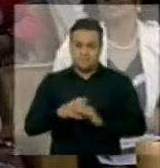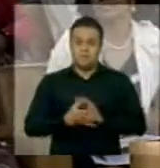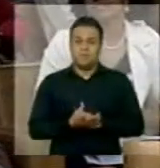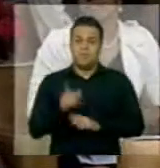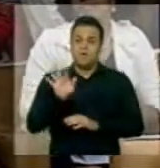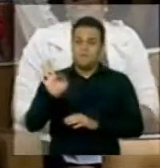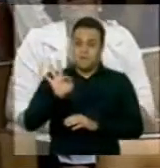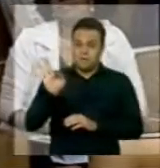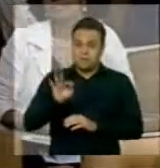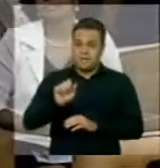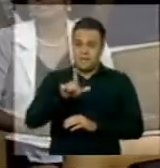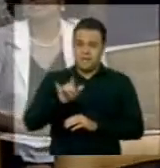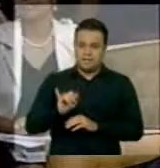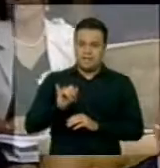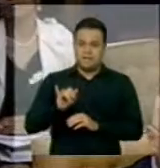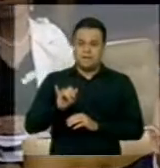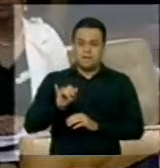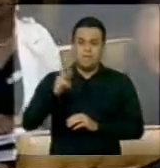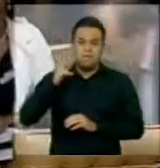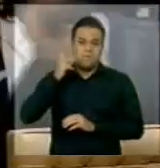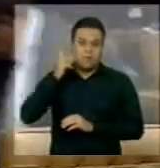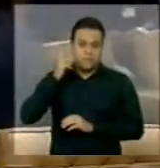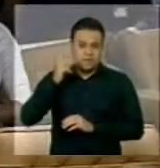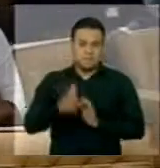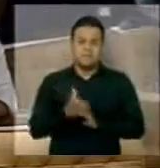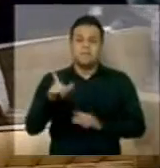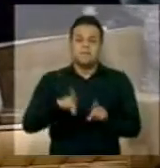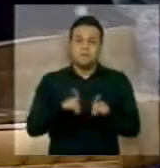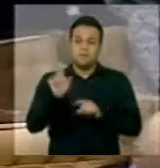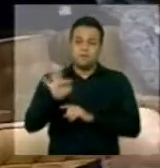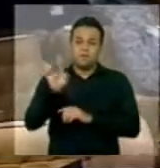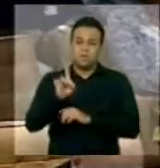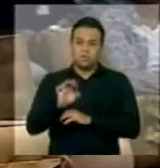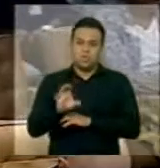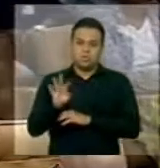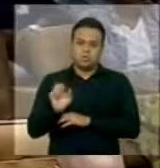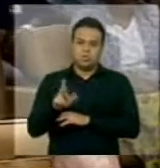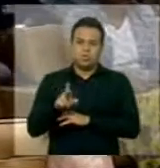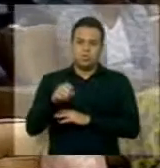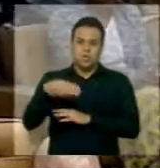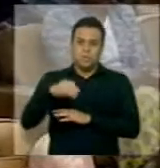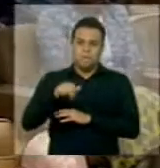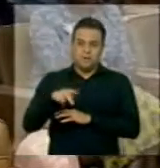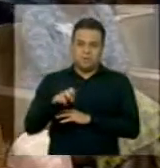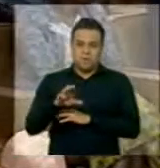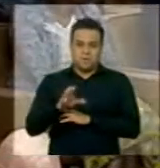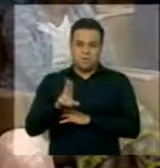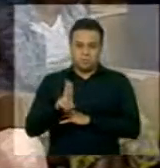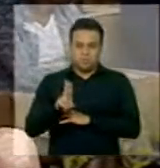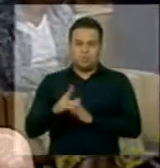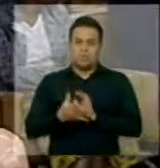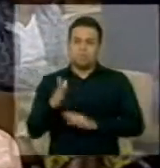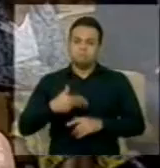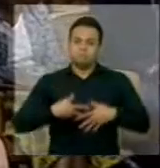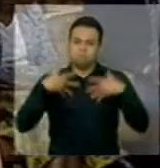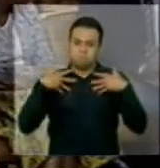Faculdade Ari de Sá, de Fortaleza, e Faculdade Docton, de Manhuaçu. Sejam todos muito bem-vindos, nós nos sentimos